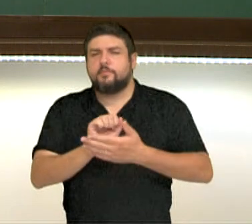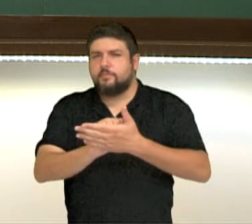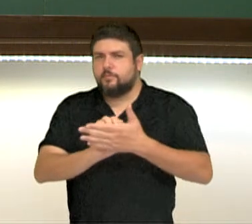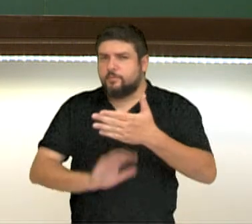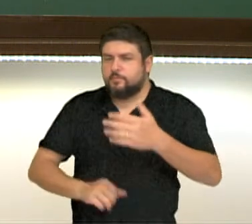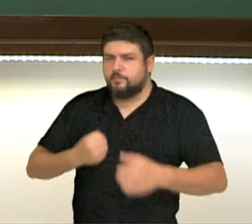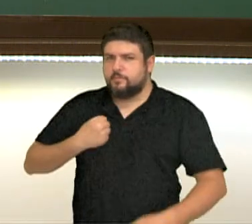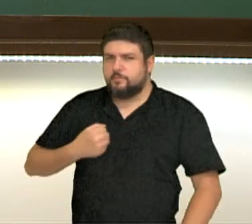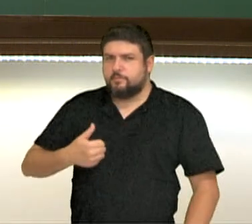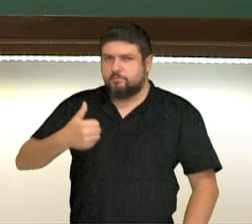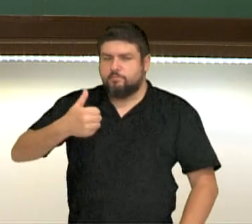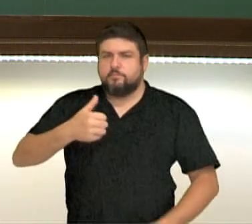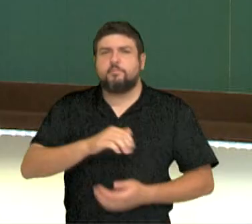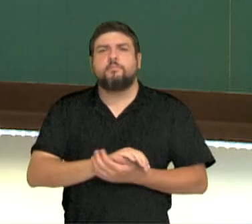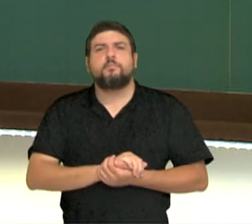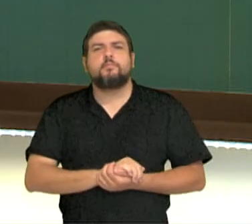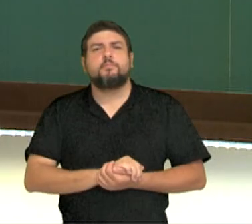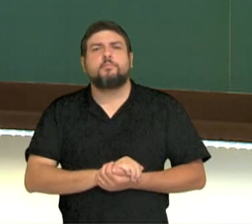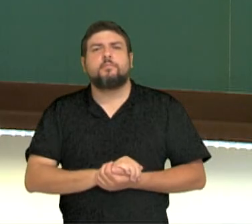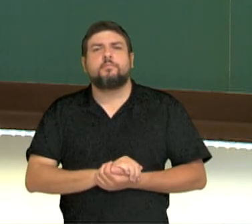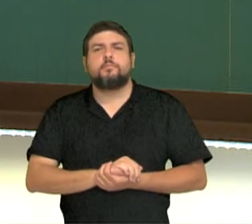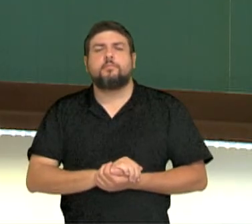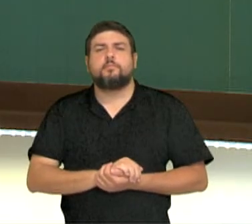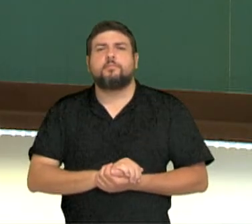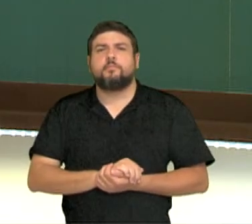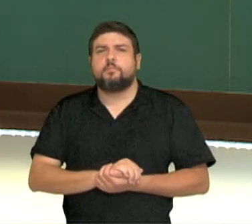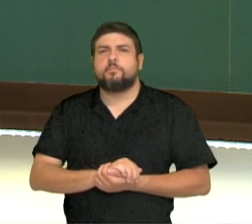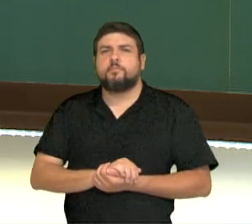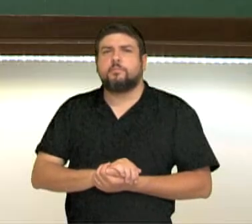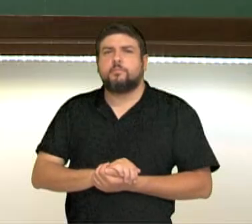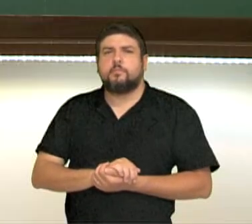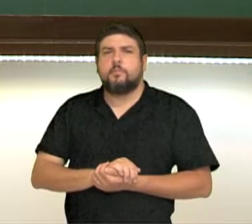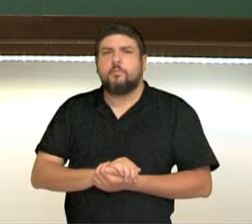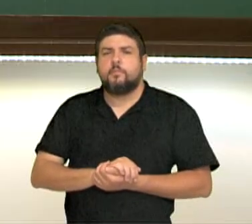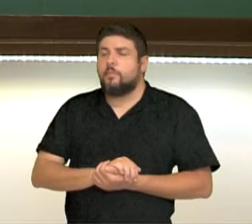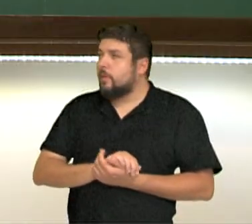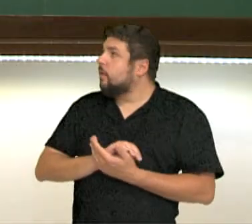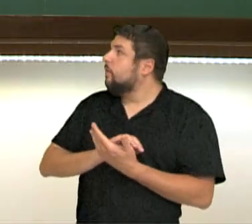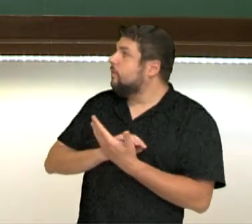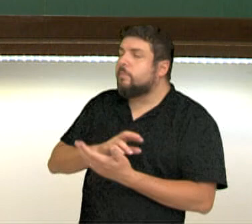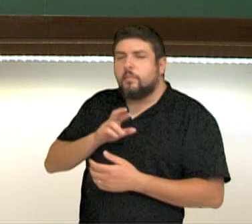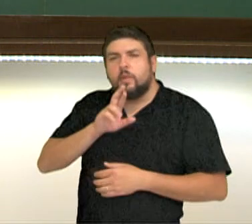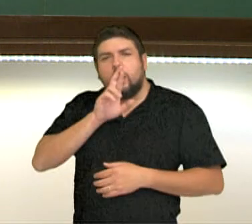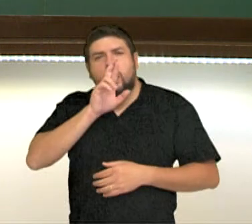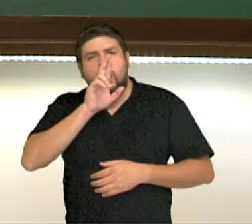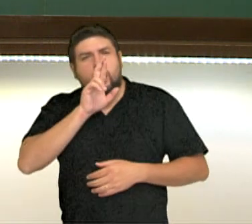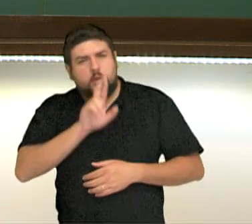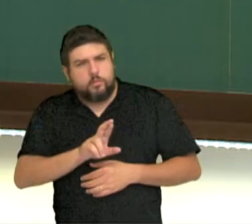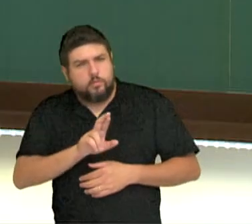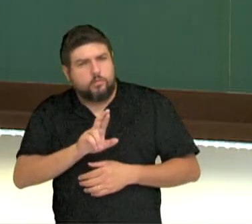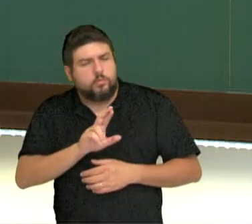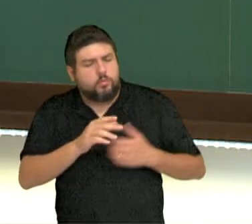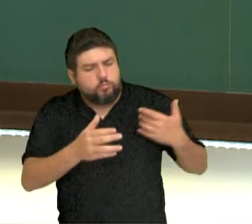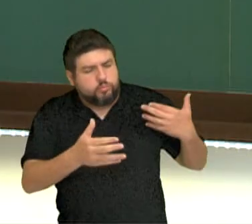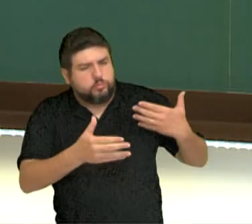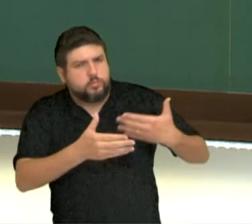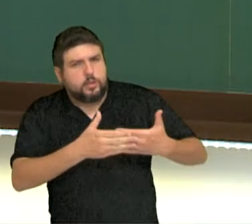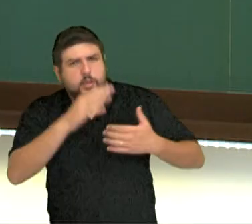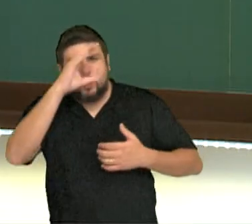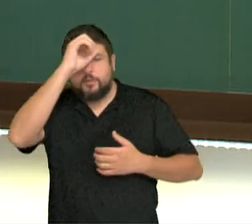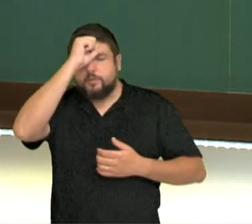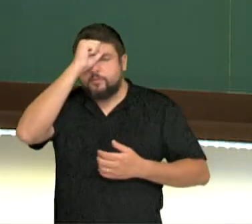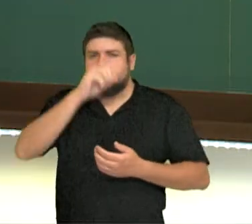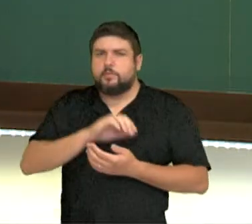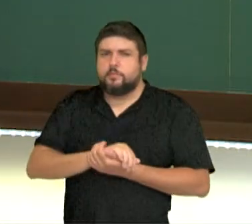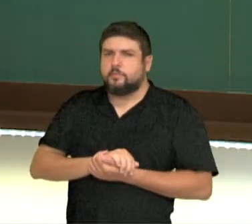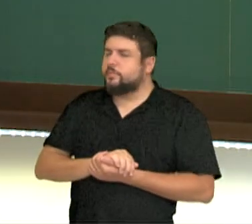Atividade 1. Contesta segundo o aprendido. Então, responda segundo o que você aprendeu até agora. Segundo o